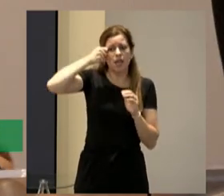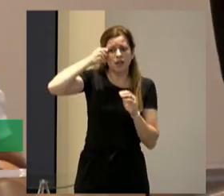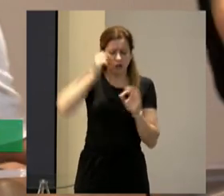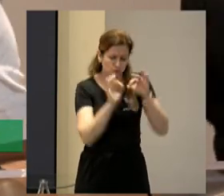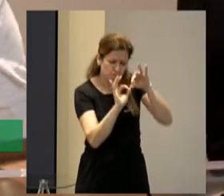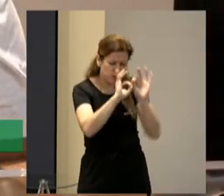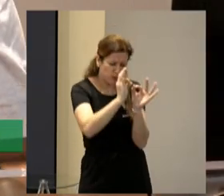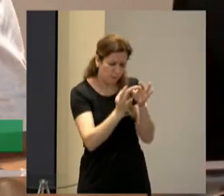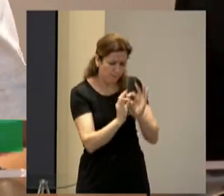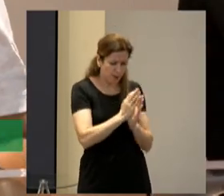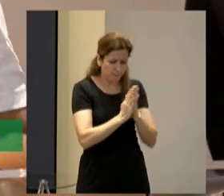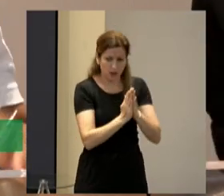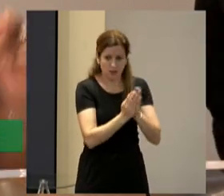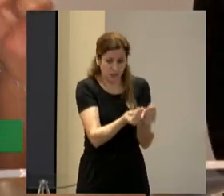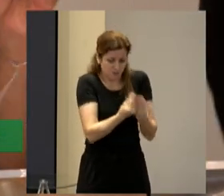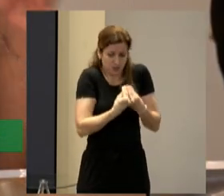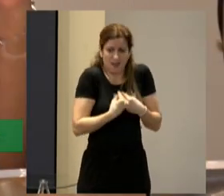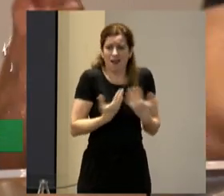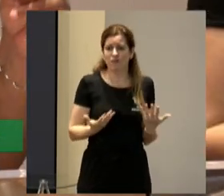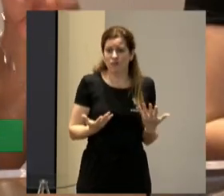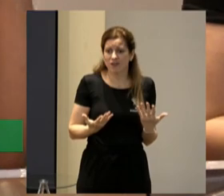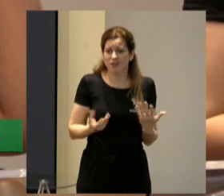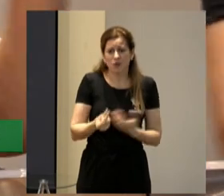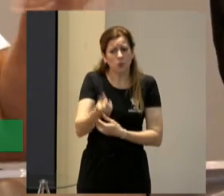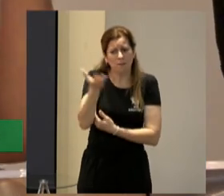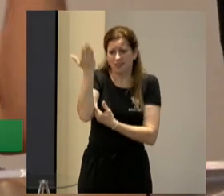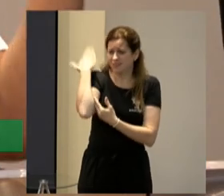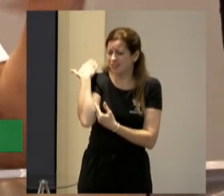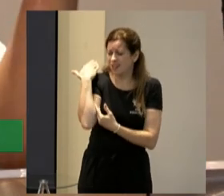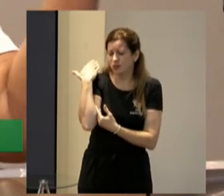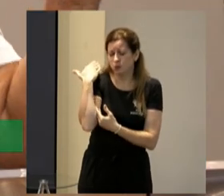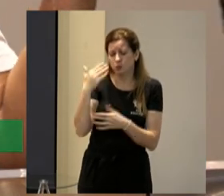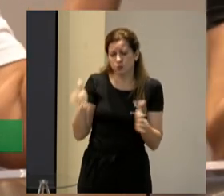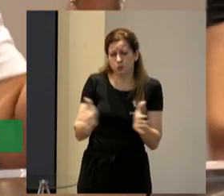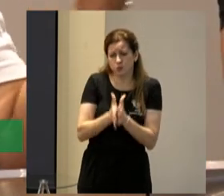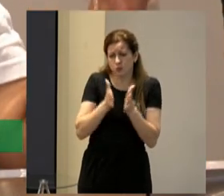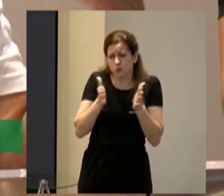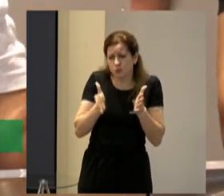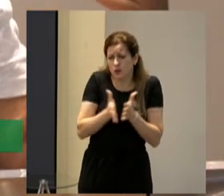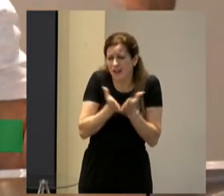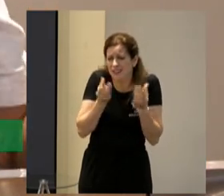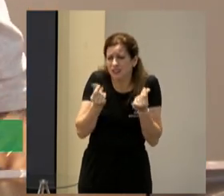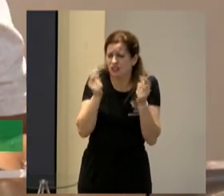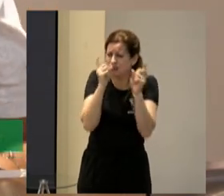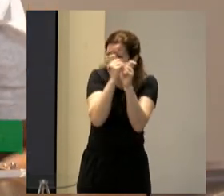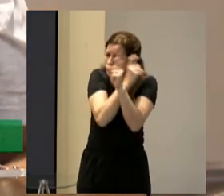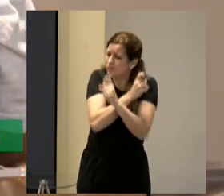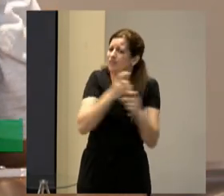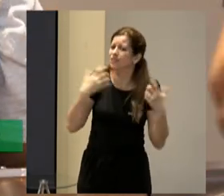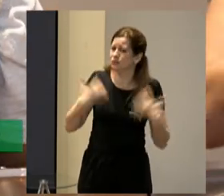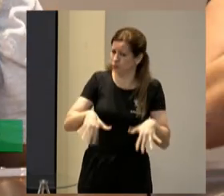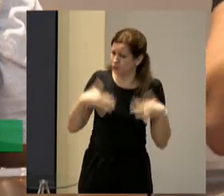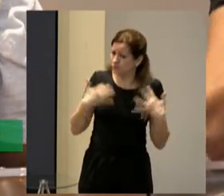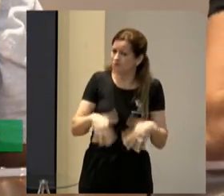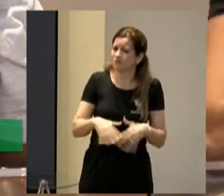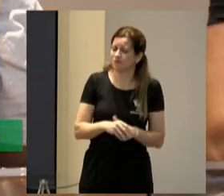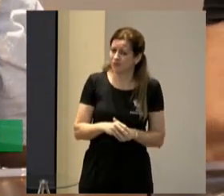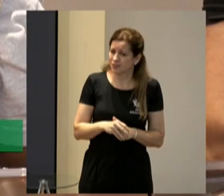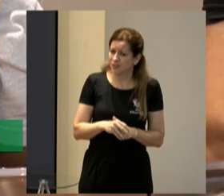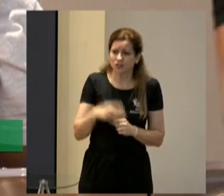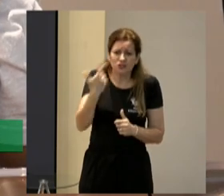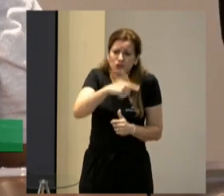gente não tinha um filme para ver. A gente tinha tão poucos que a gente via tanto, tanto, tanto, tanto, tanto, tanto, que a gente não tinha,